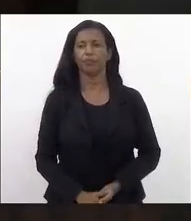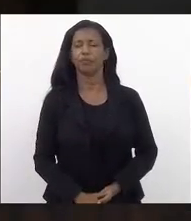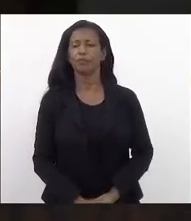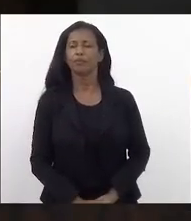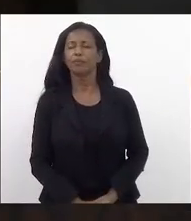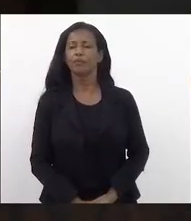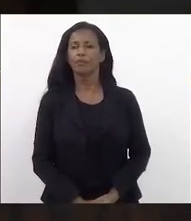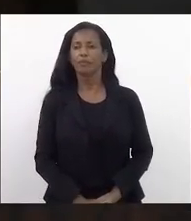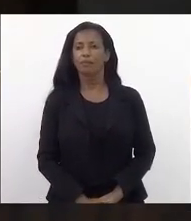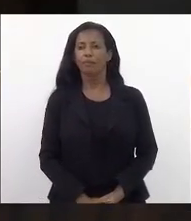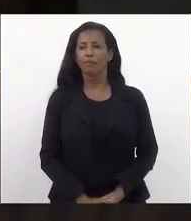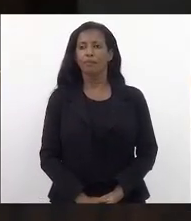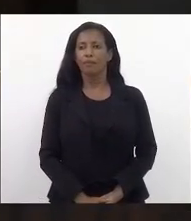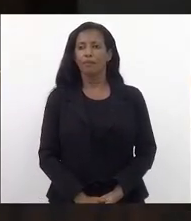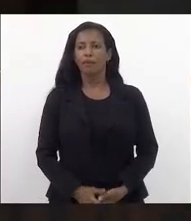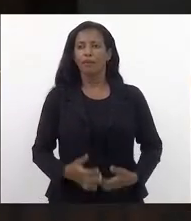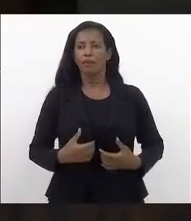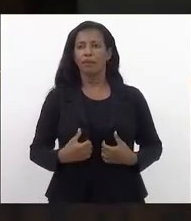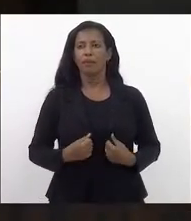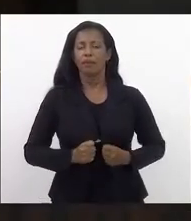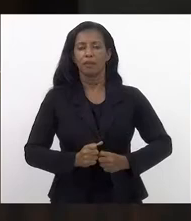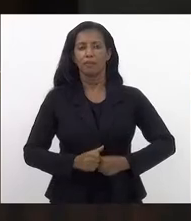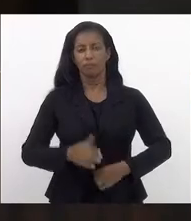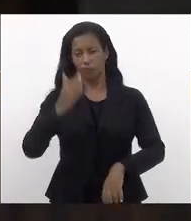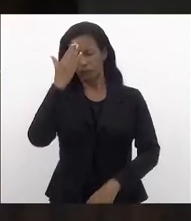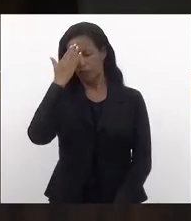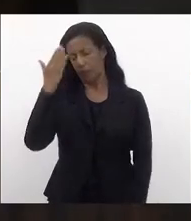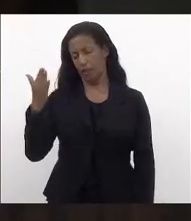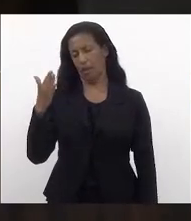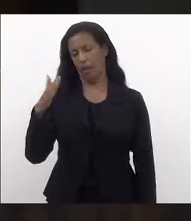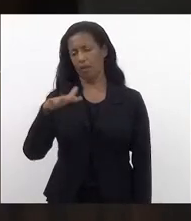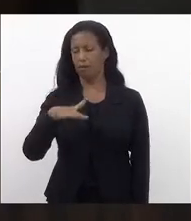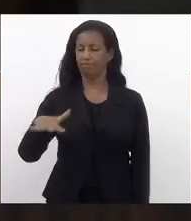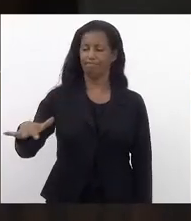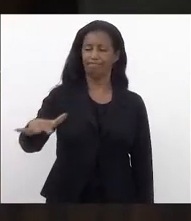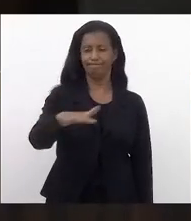obrigada deputada Lucinha uma região tão